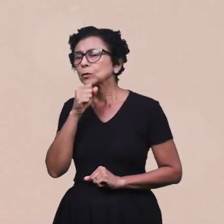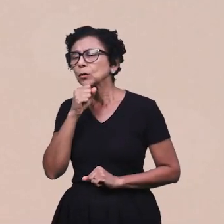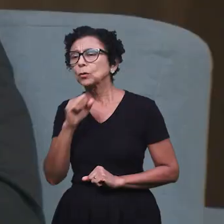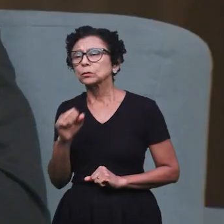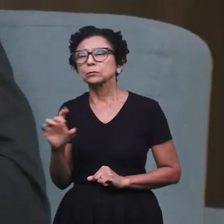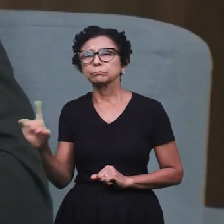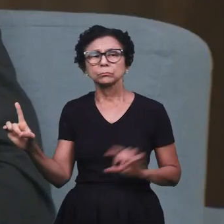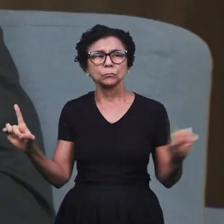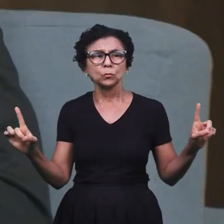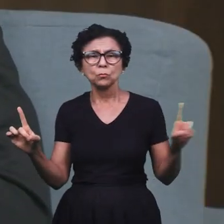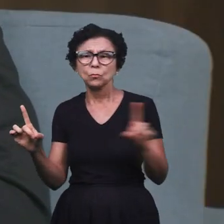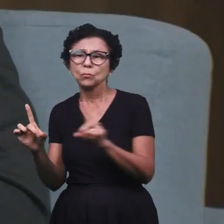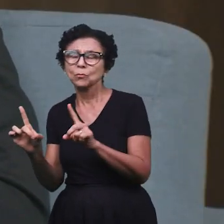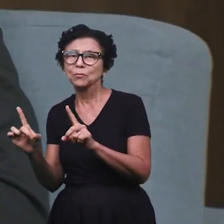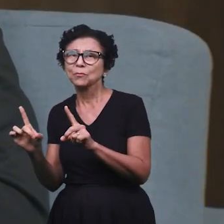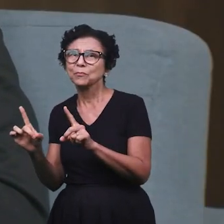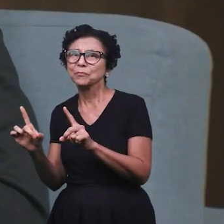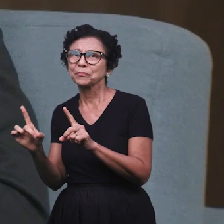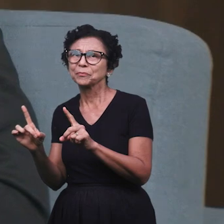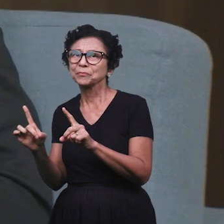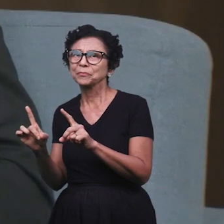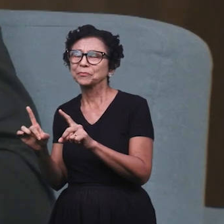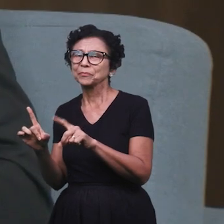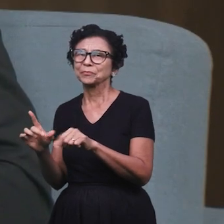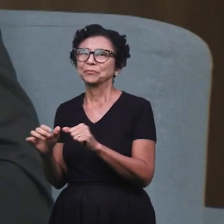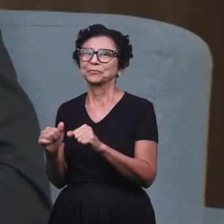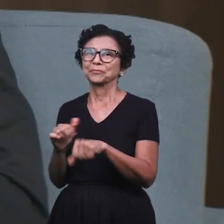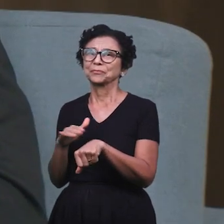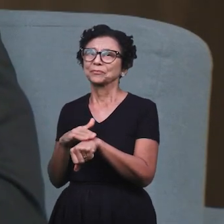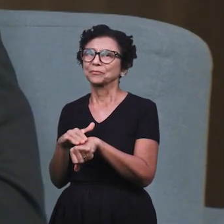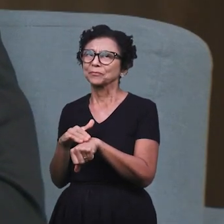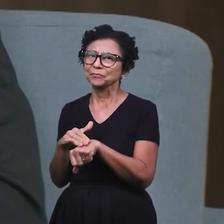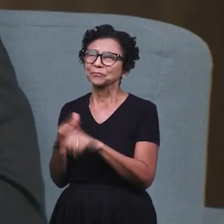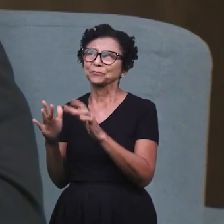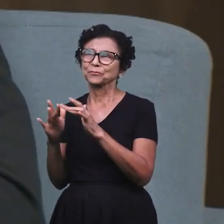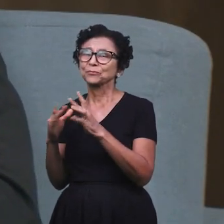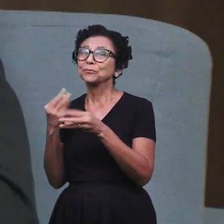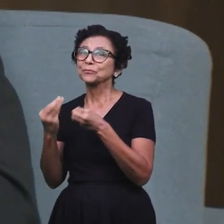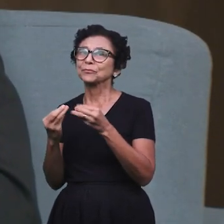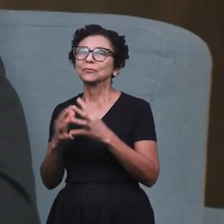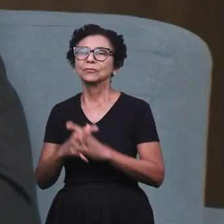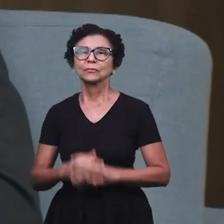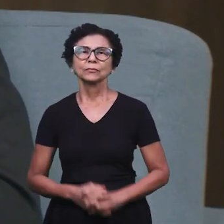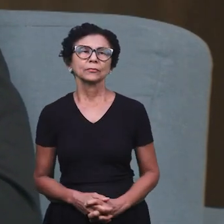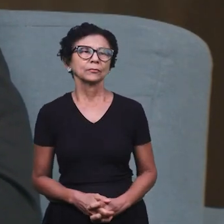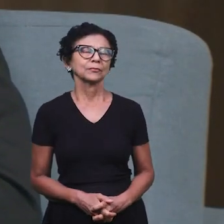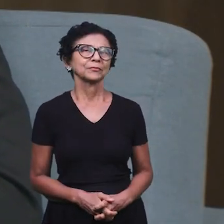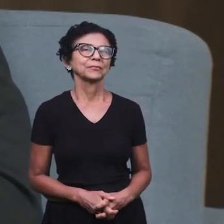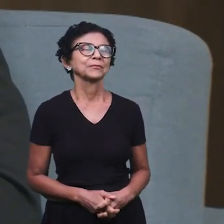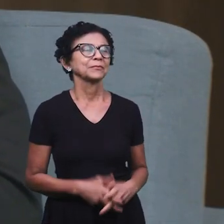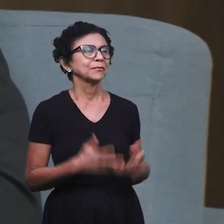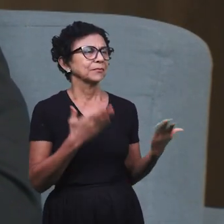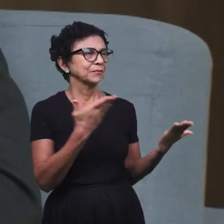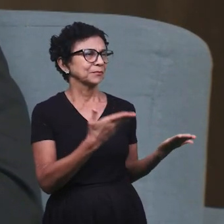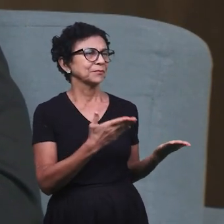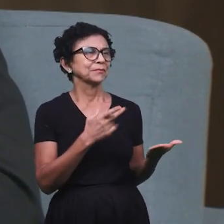igreja? Irmã Emanuele, obrigado por ter enviado a sua pergunta e vamos ouvir aqui o pastor Fernando esclarecendo e dando